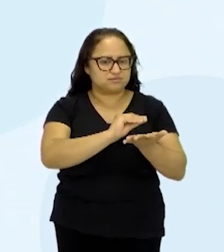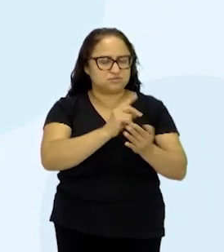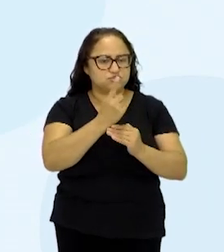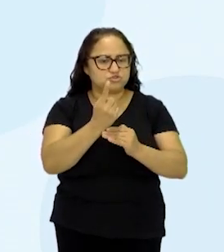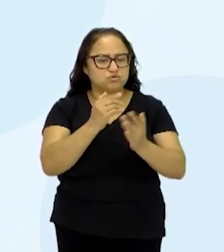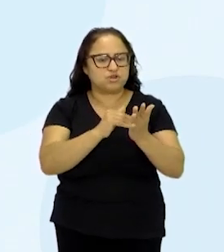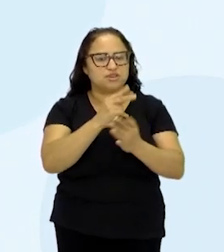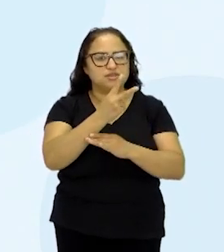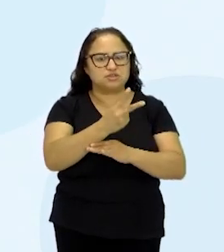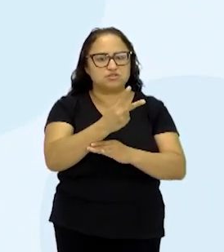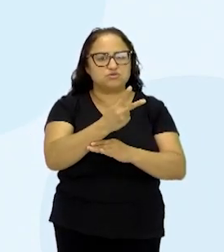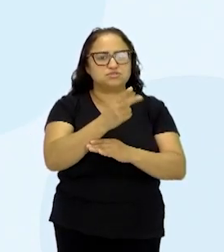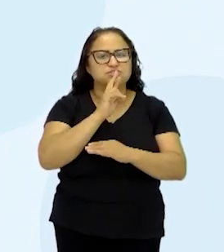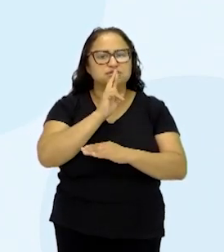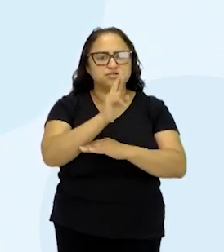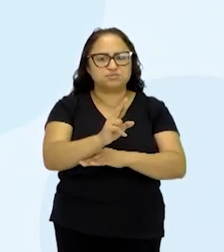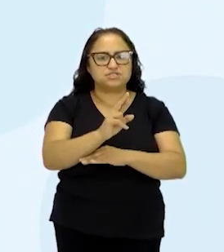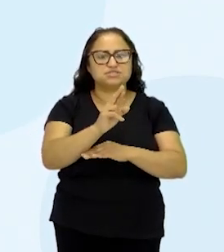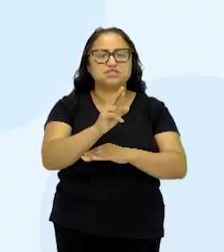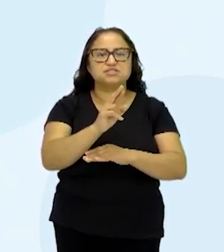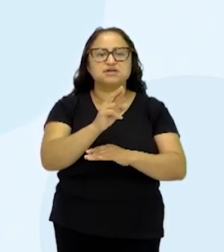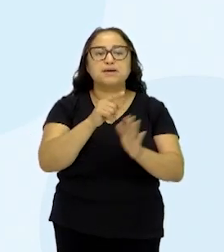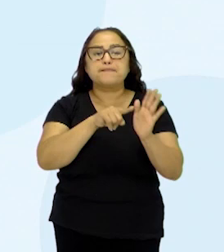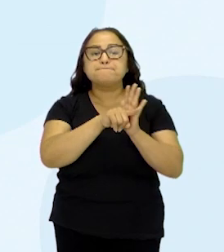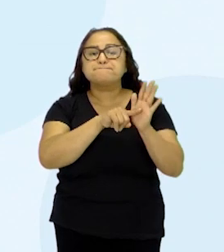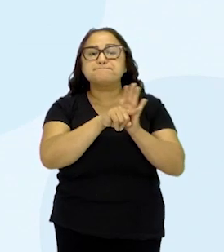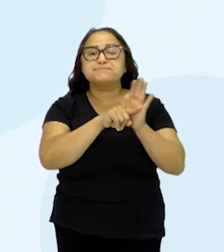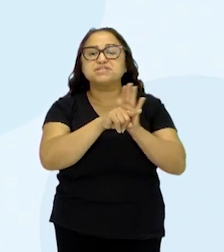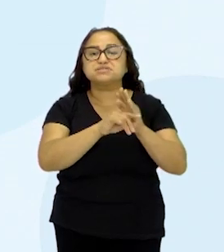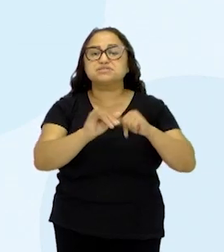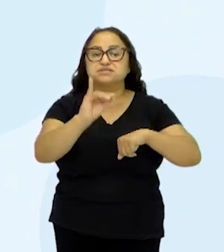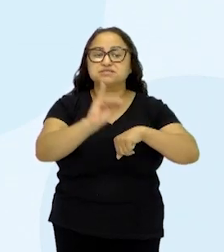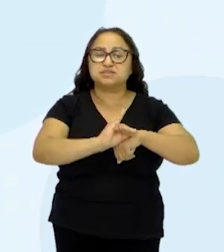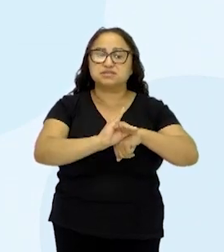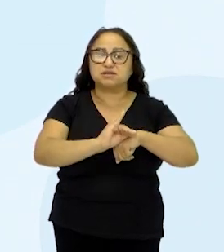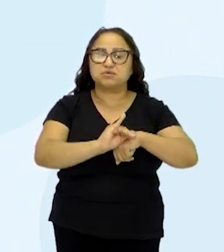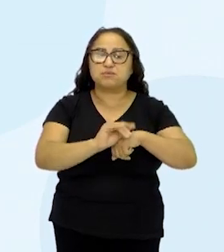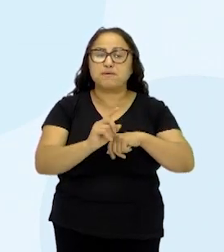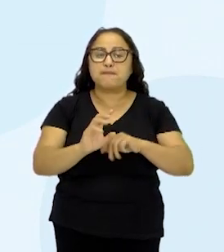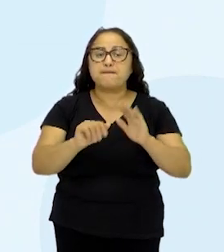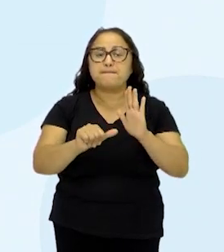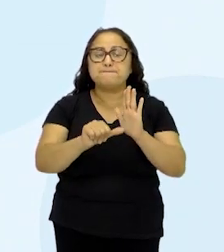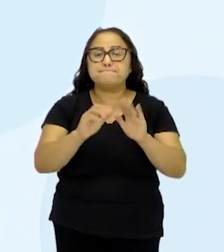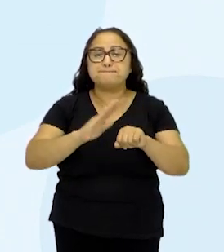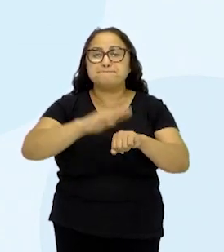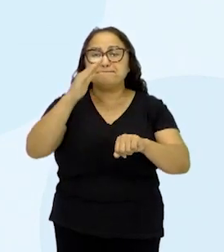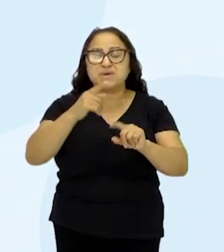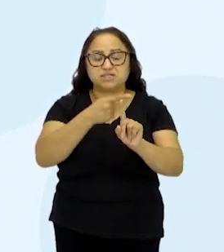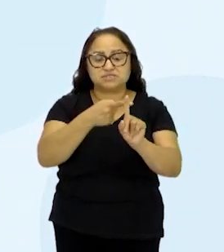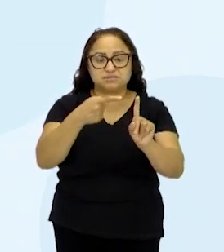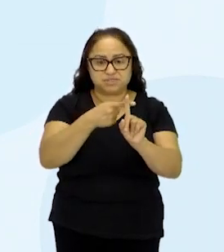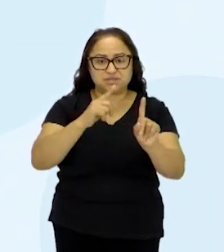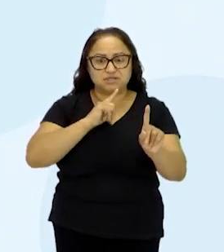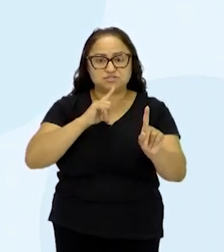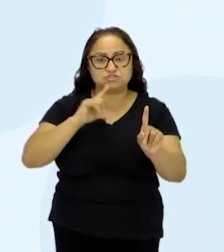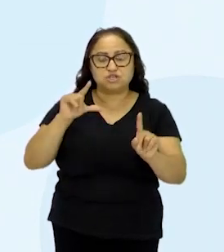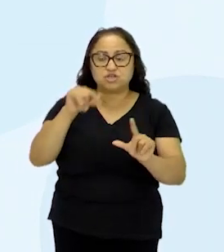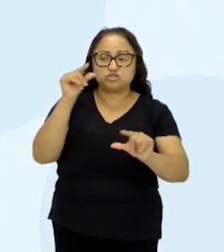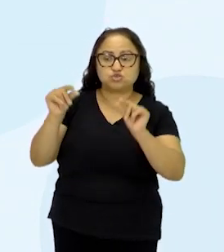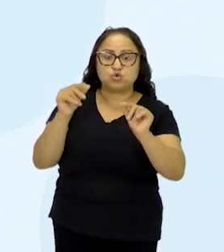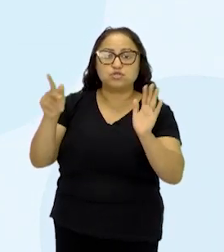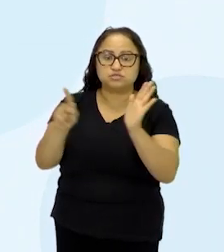livros representa o dado central da nossa pesquisa, ou seja, metade completa contempla todas as outras opções,